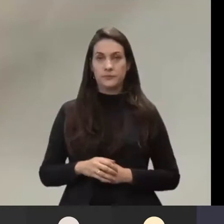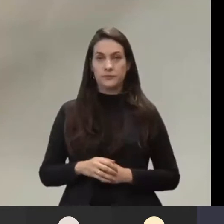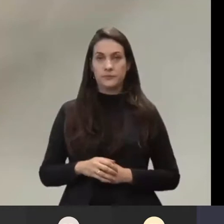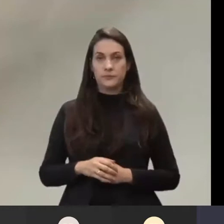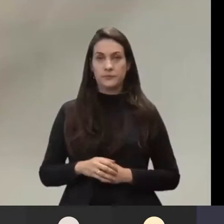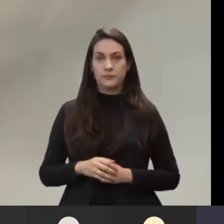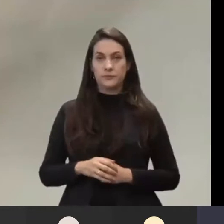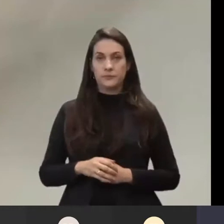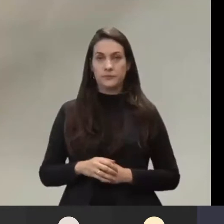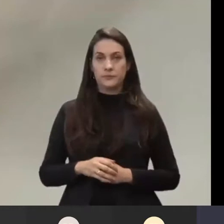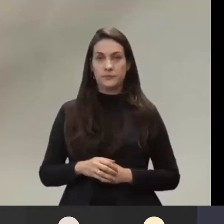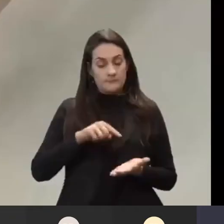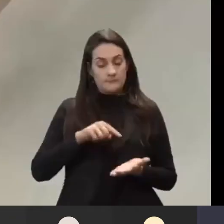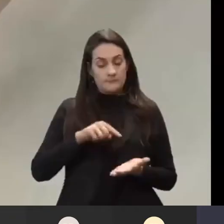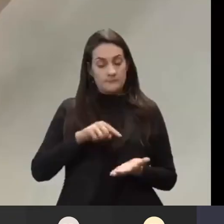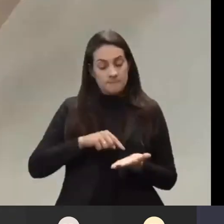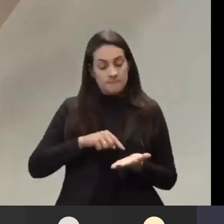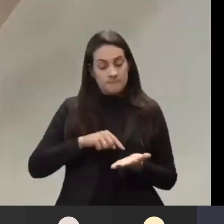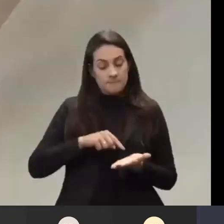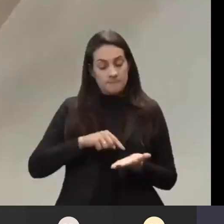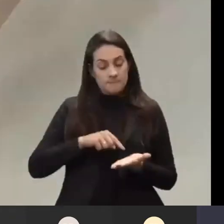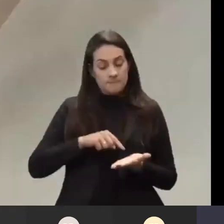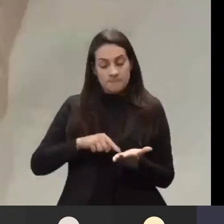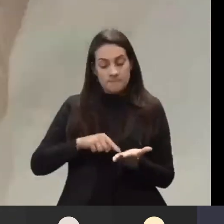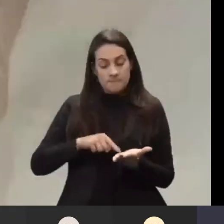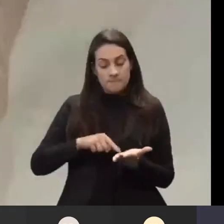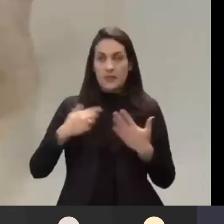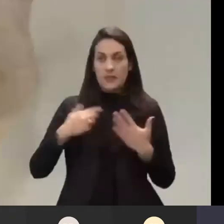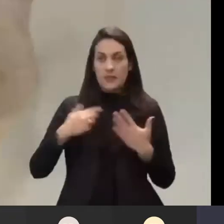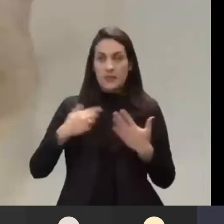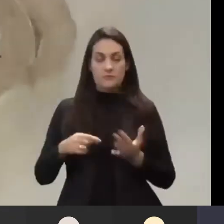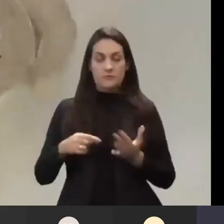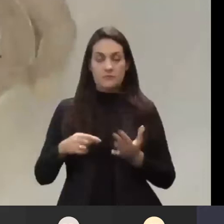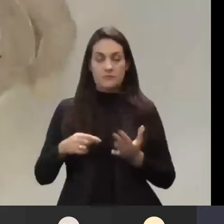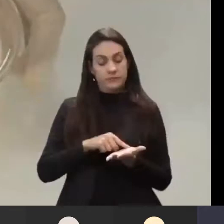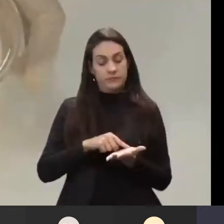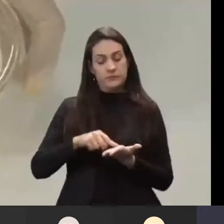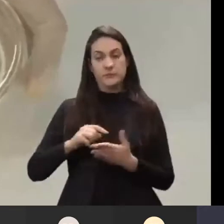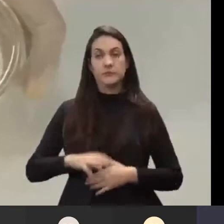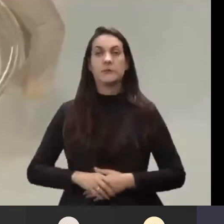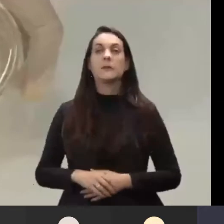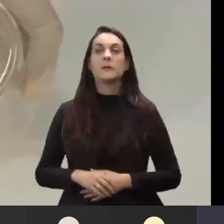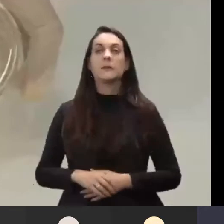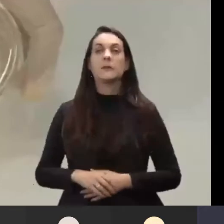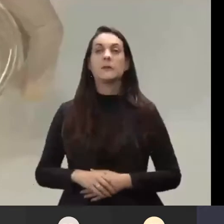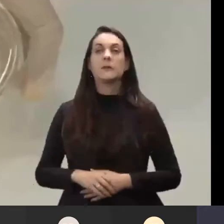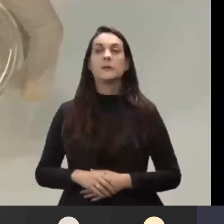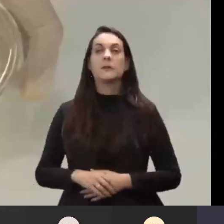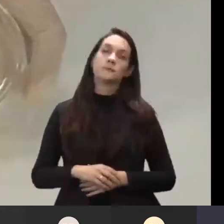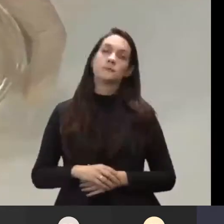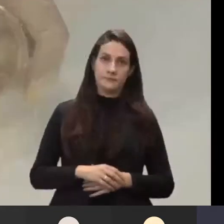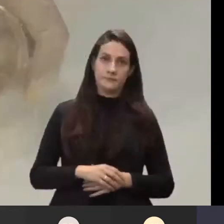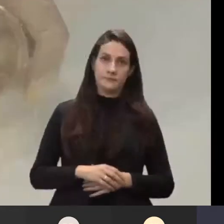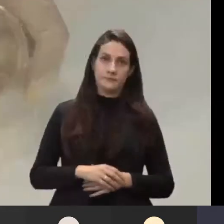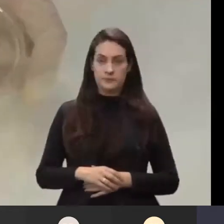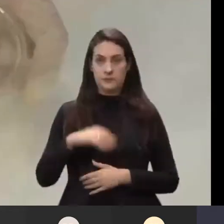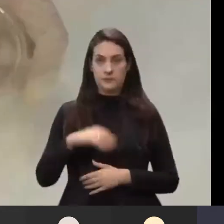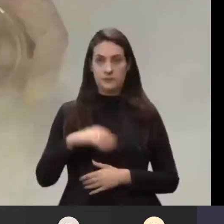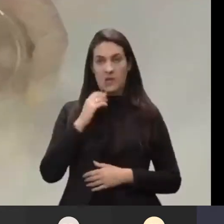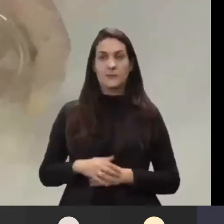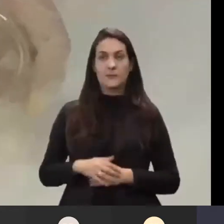Aí dá leves pressionadas. Ainda mais o disco de papel filtro, que ele é mais leve do que o disco de antibiótico, garanta realmente